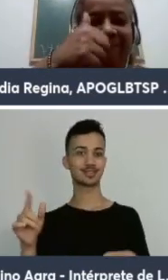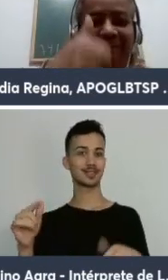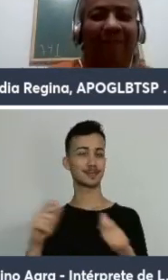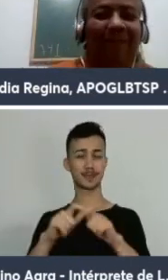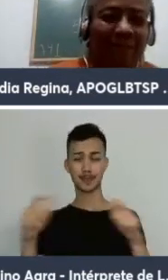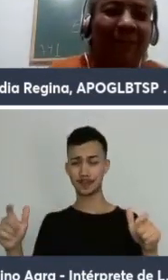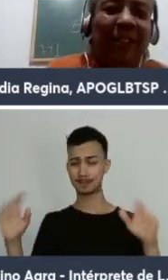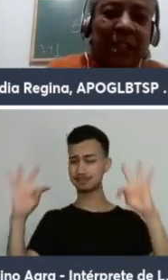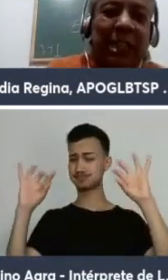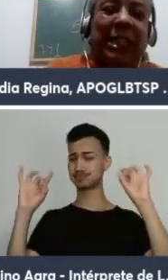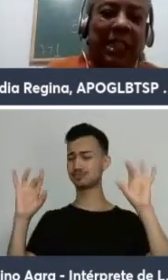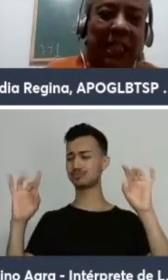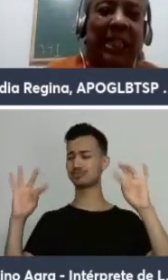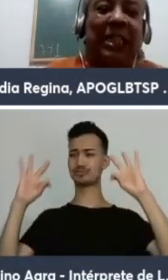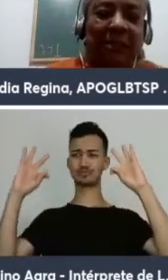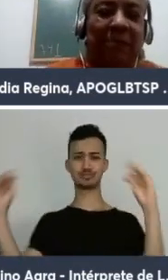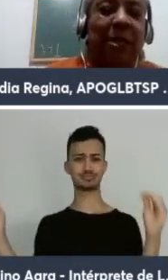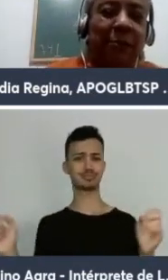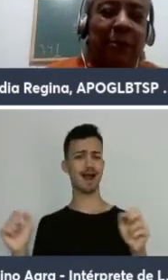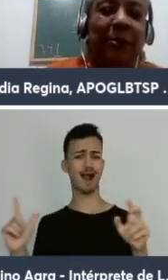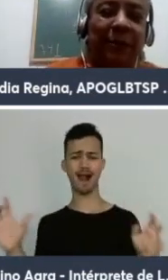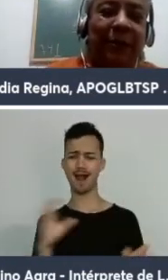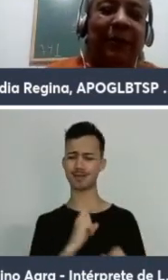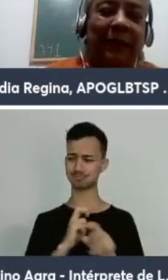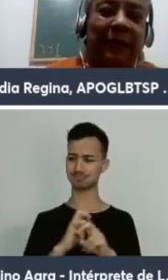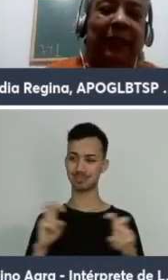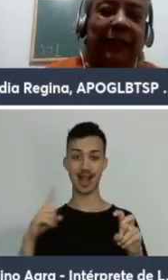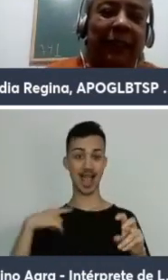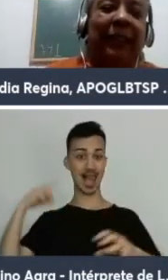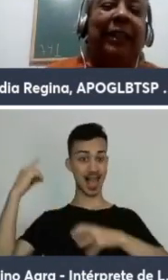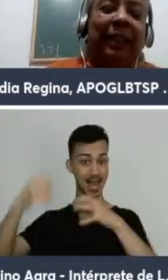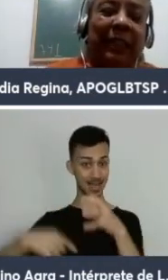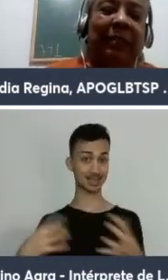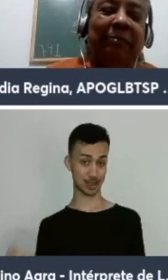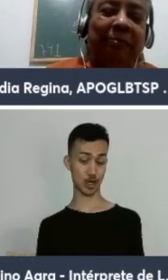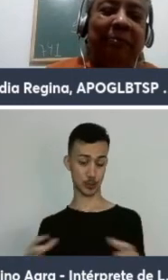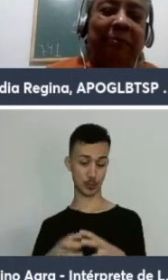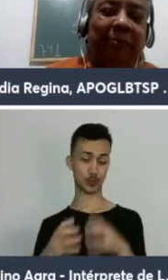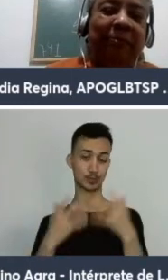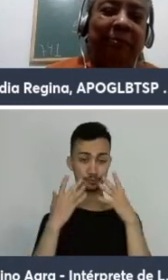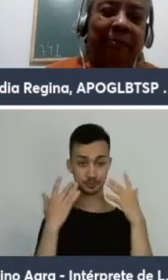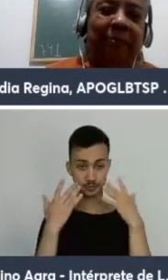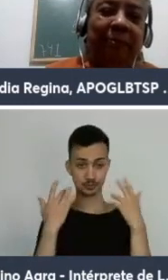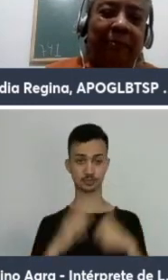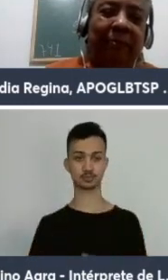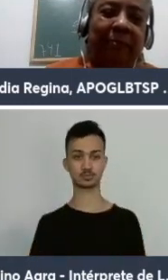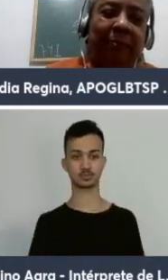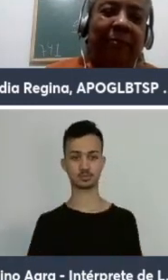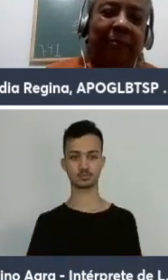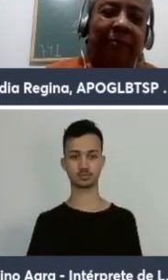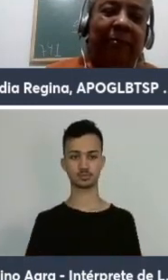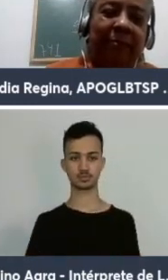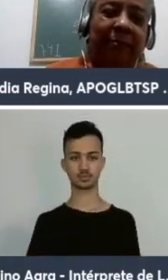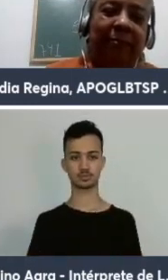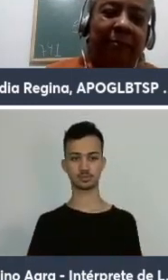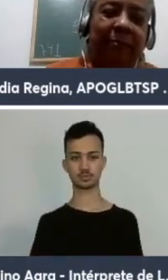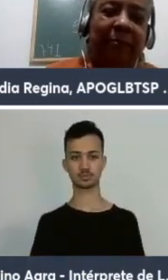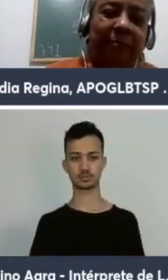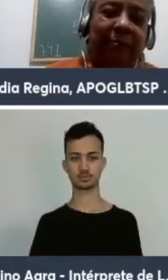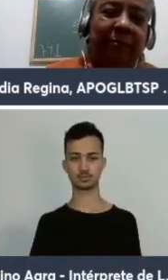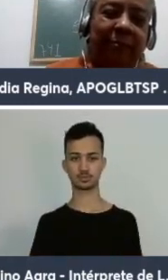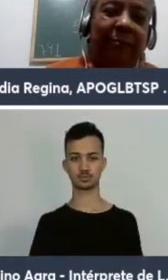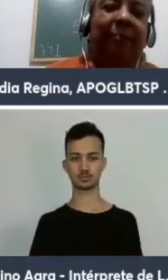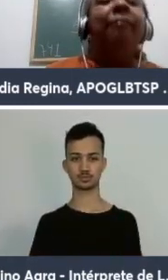sucesso retumbante, né, internacional, e pudemos, então, de lá, inclusive, falar